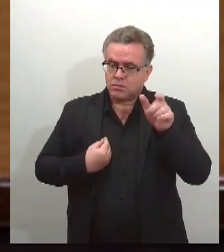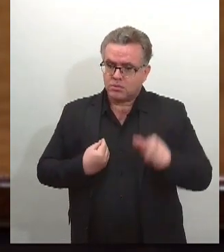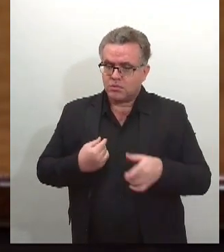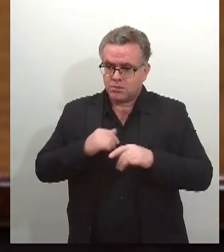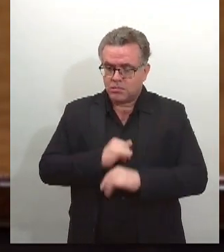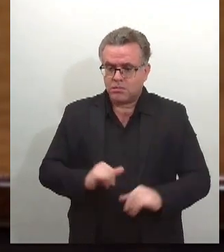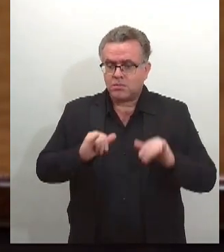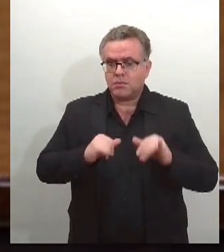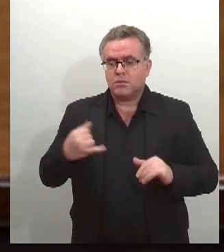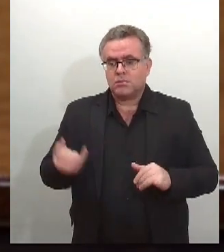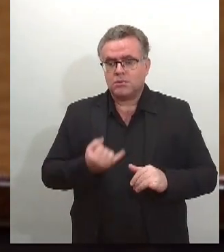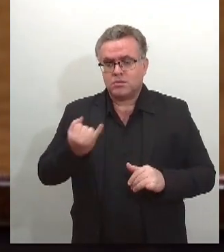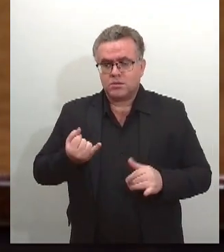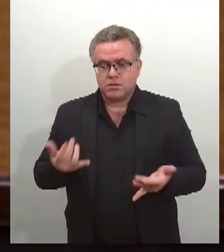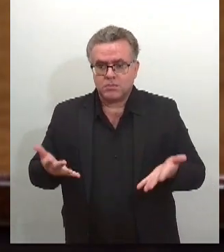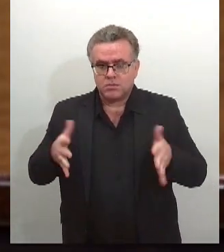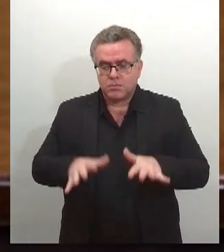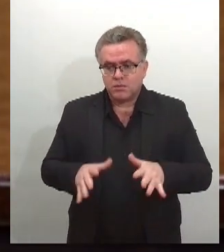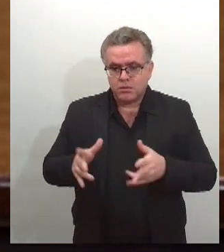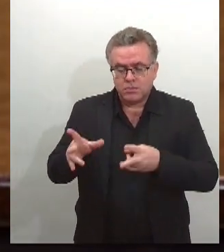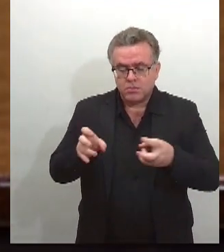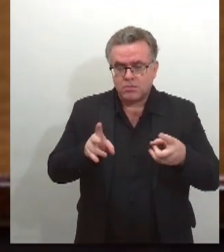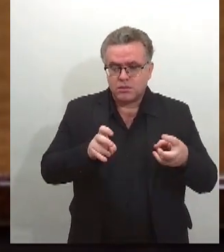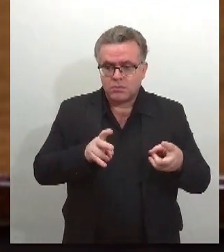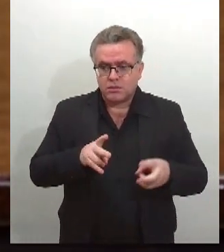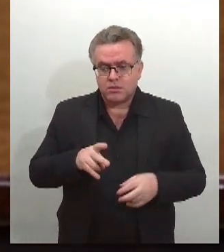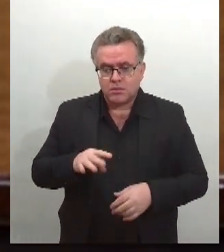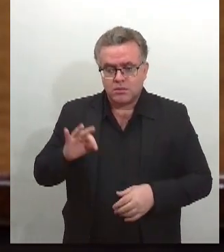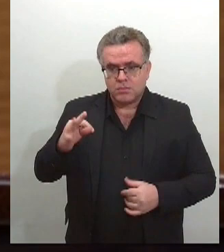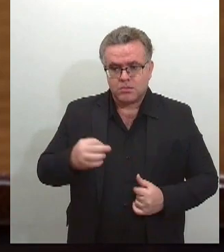inclusão, observando que a presença de intérpretes